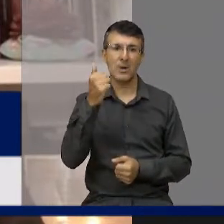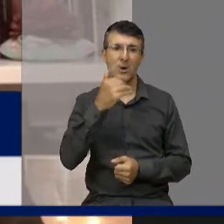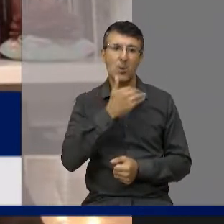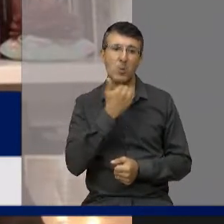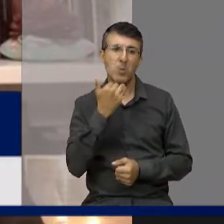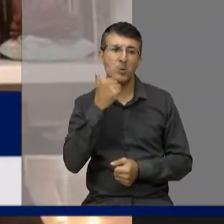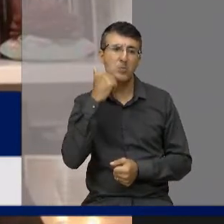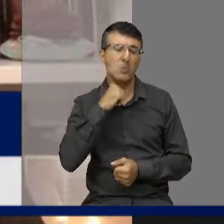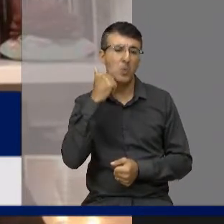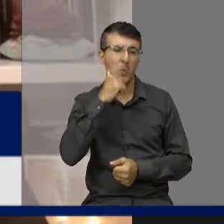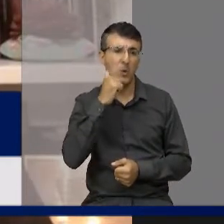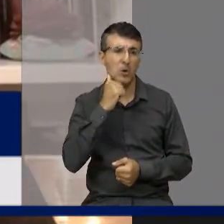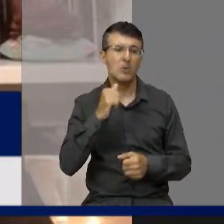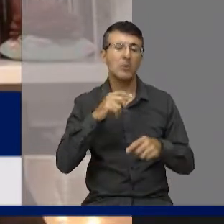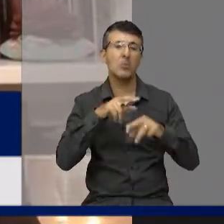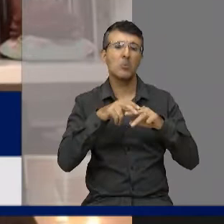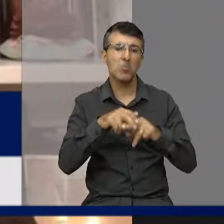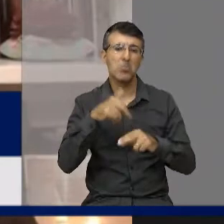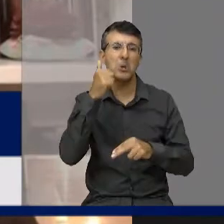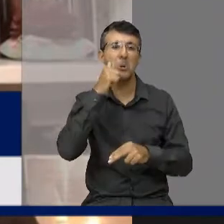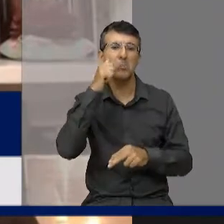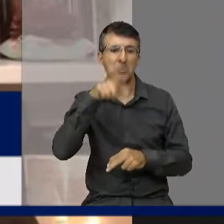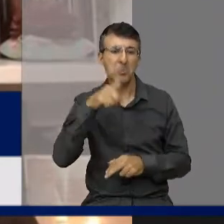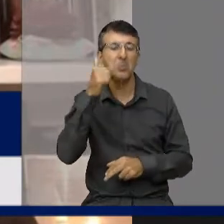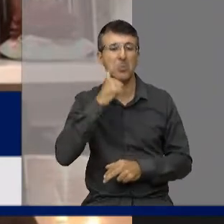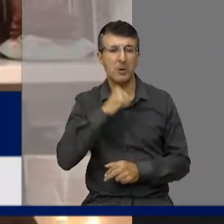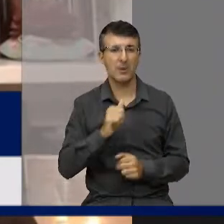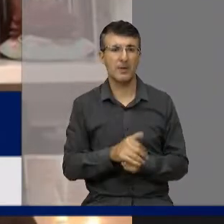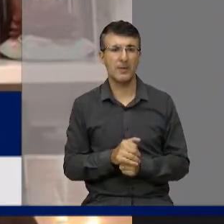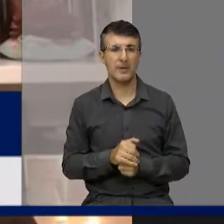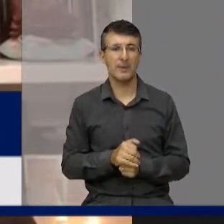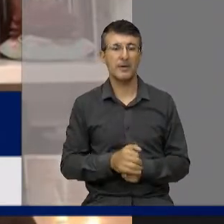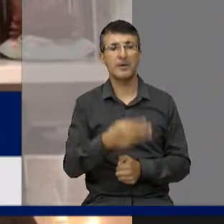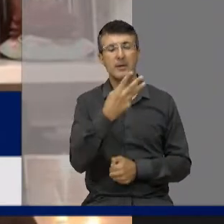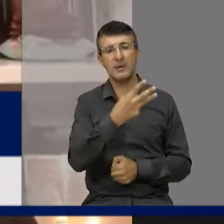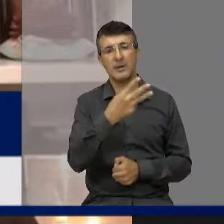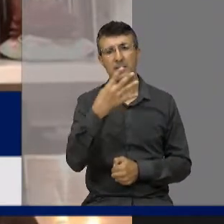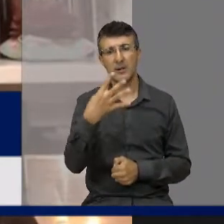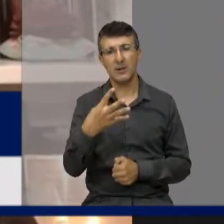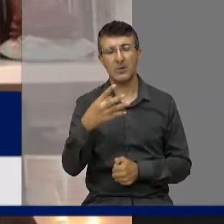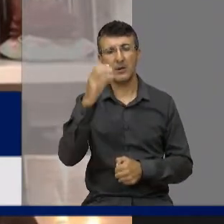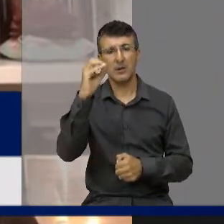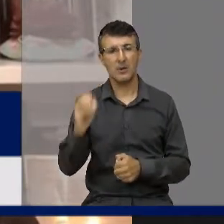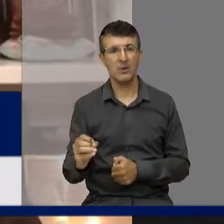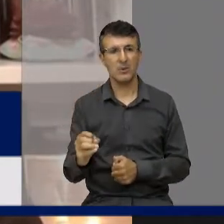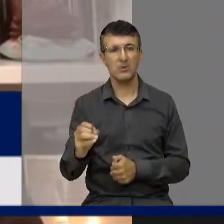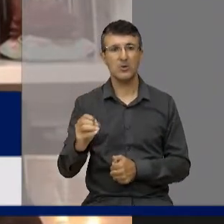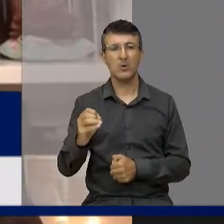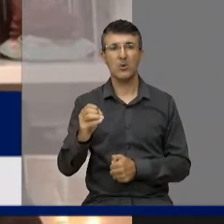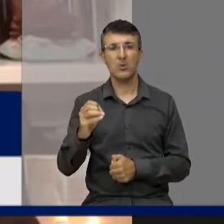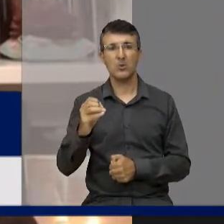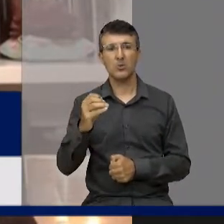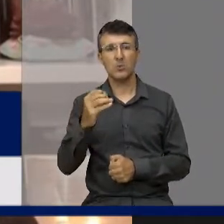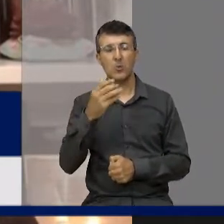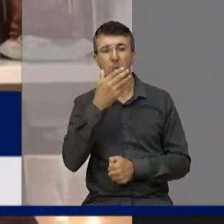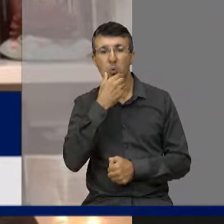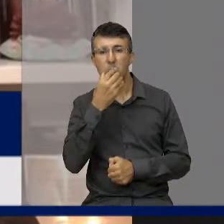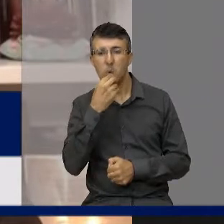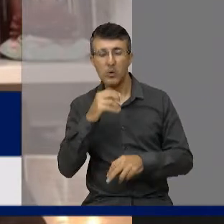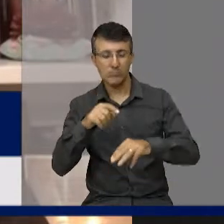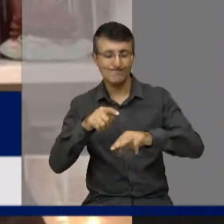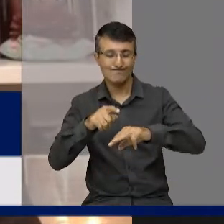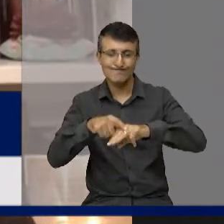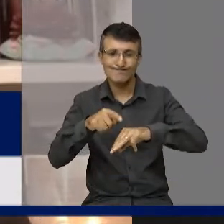dos casos de feminicídio e 66% dos casos de agressão, os criminosos ainda eram os próprios companheiros da